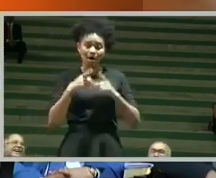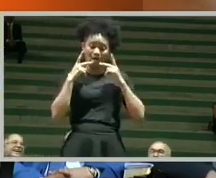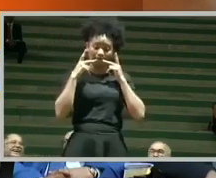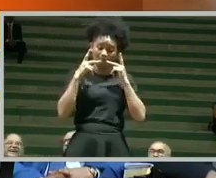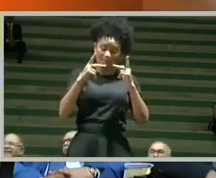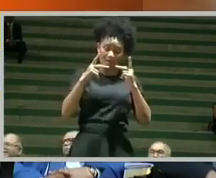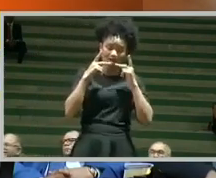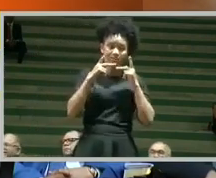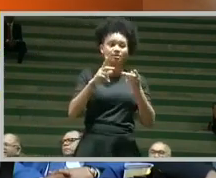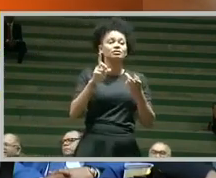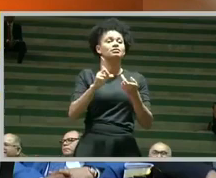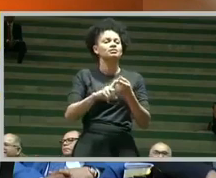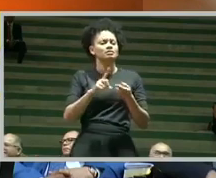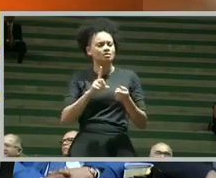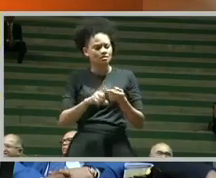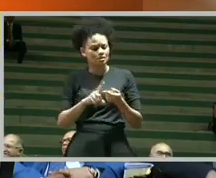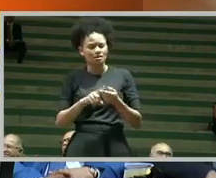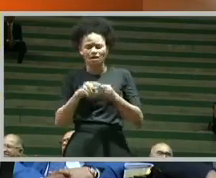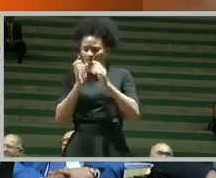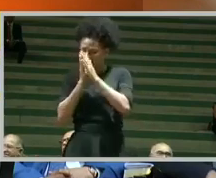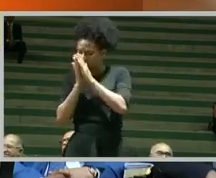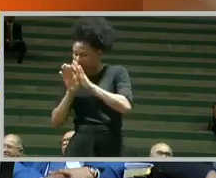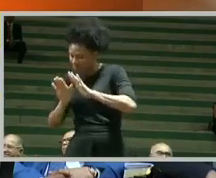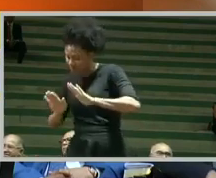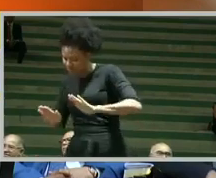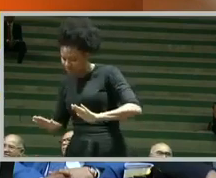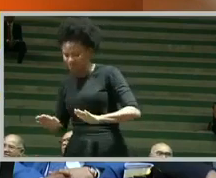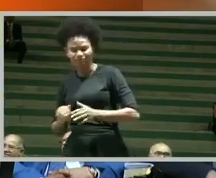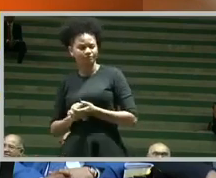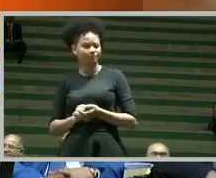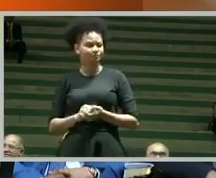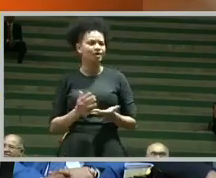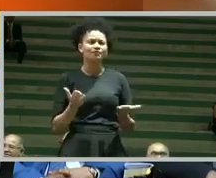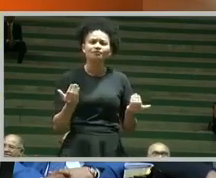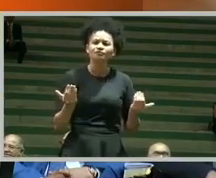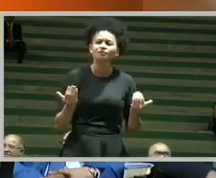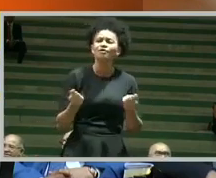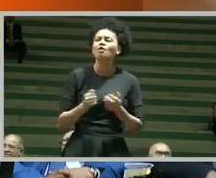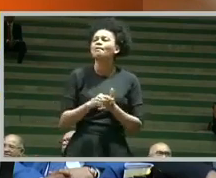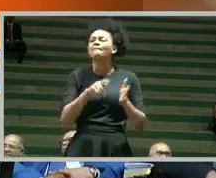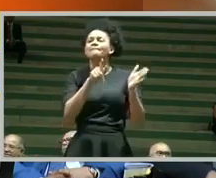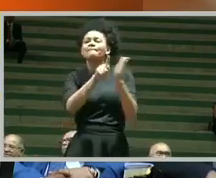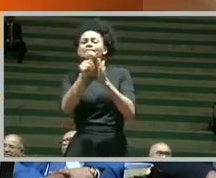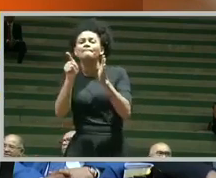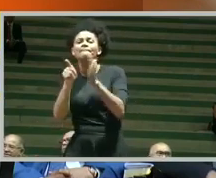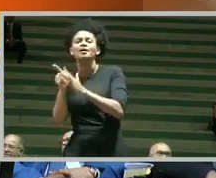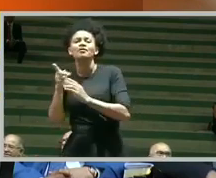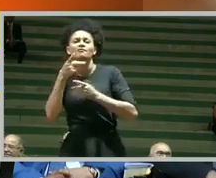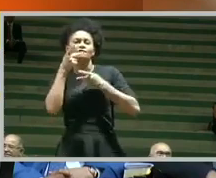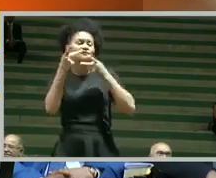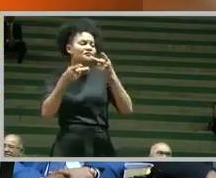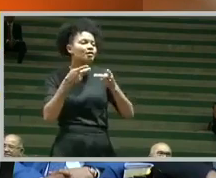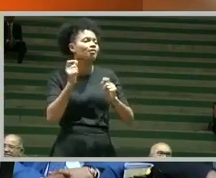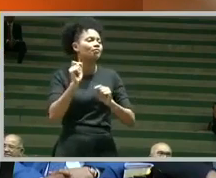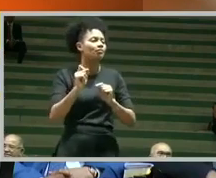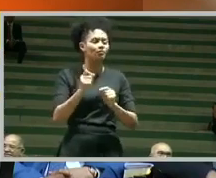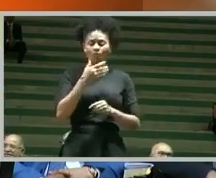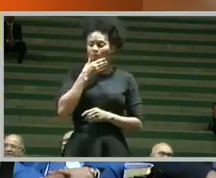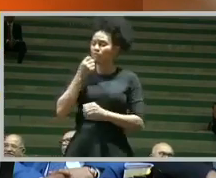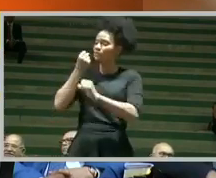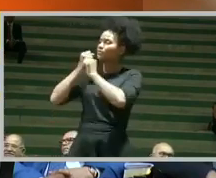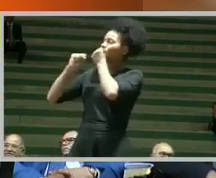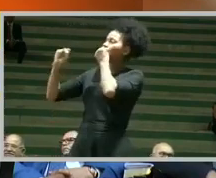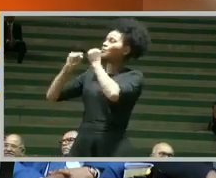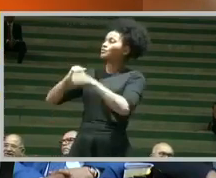pregação também é um ato de adoração. Então vamos lá. Eu pergunto e vocês dizem, porque o salmista diz,